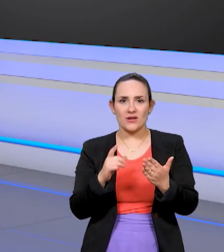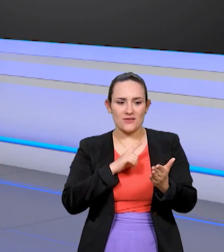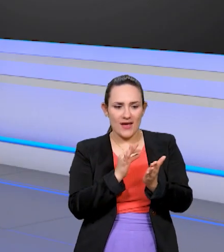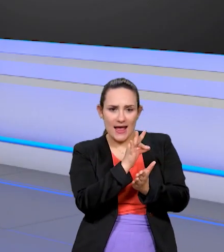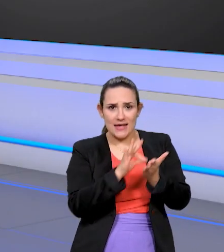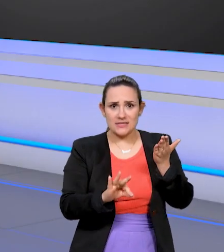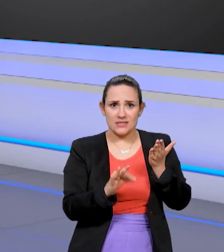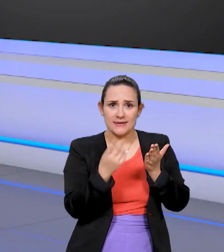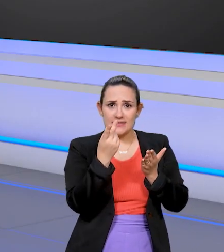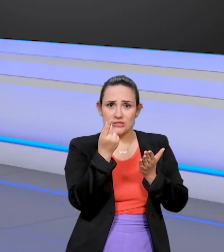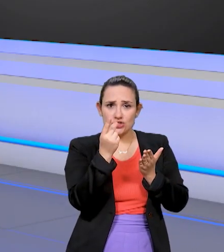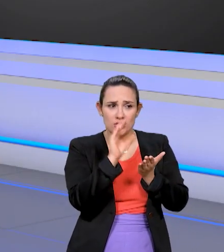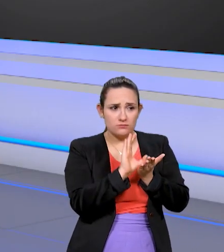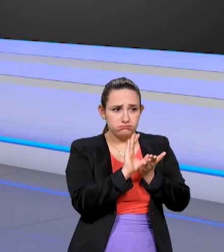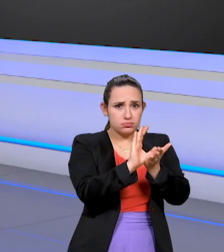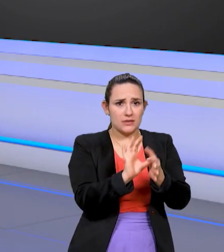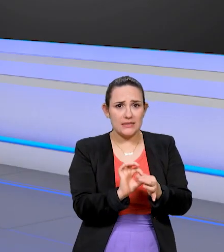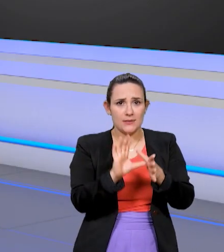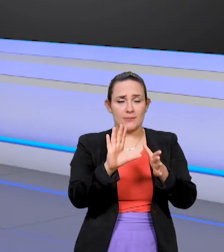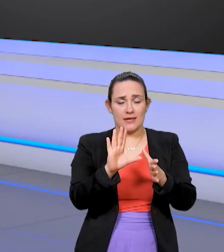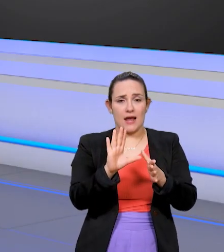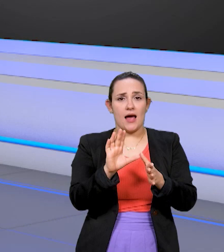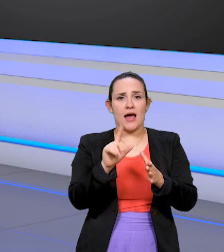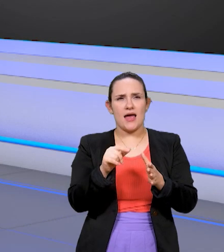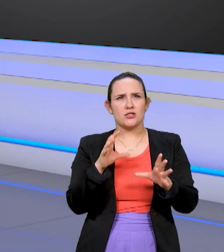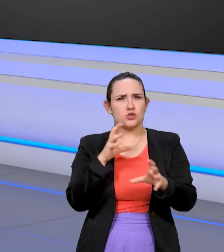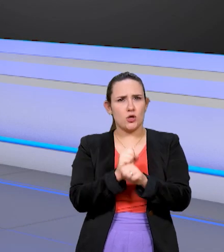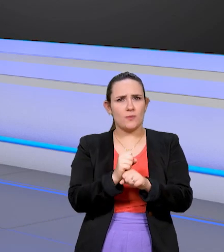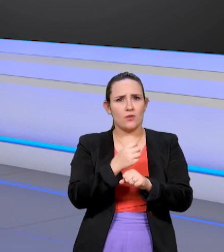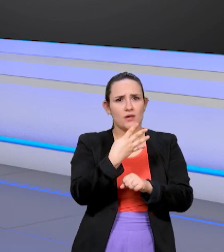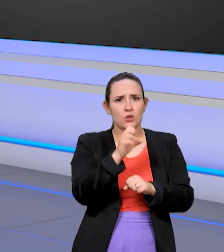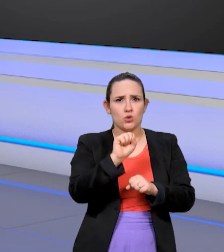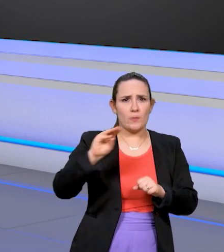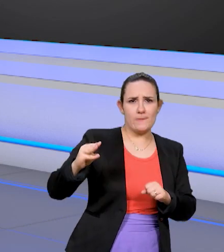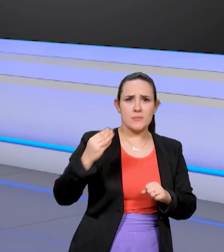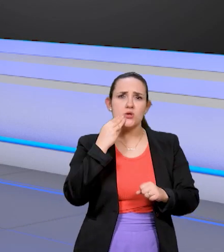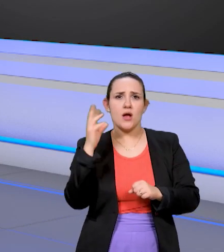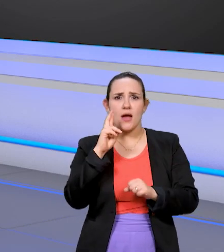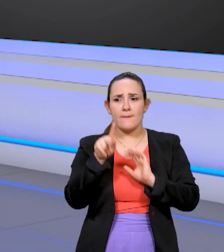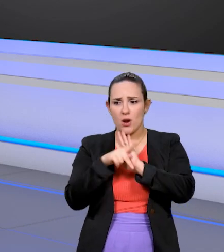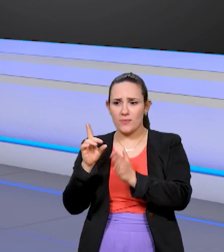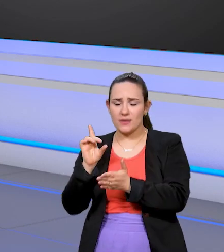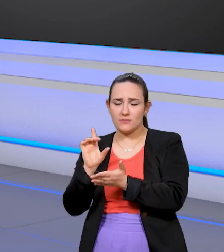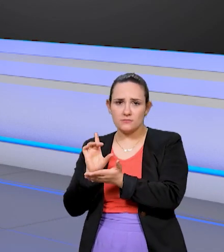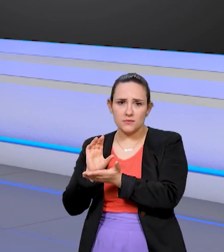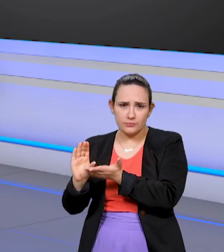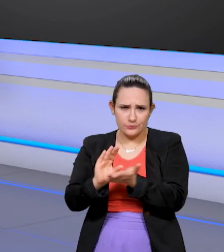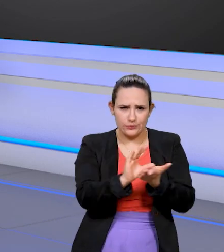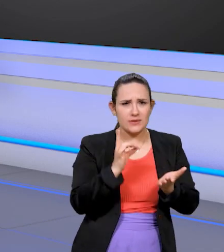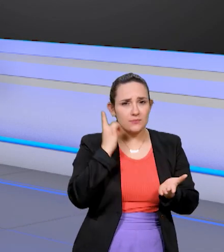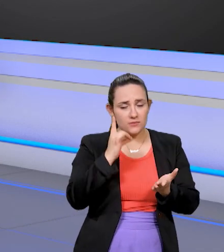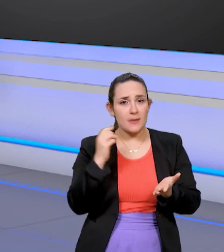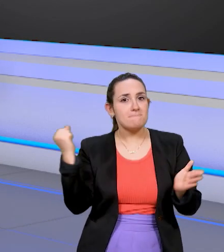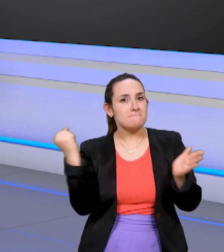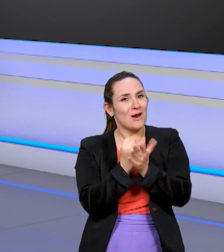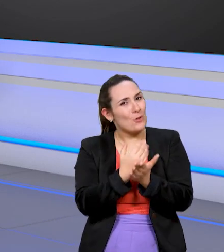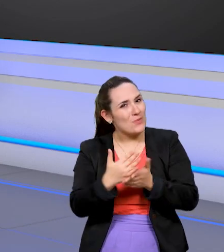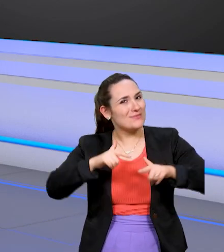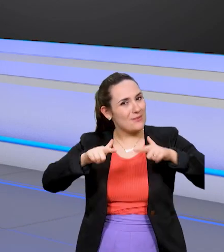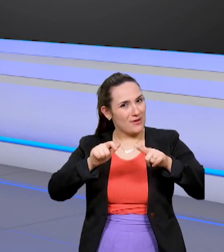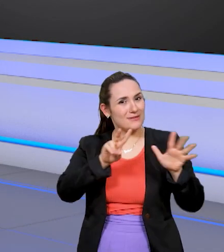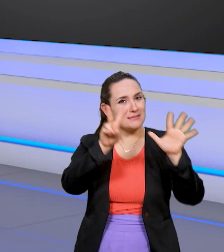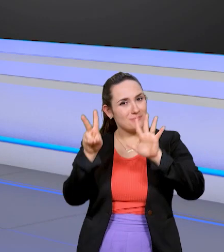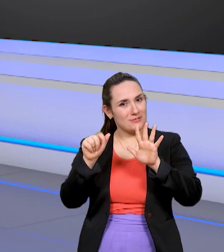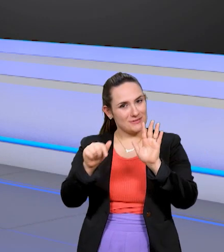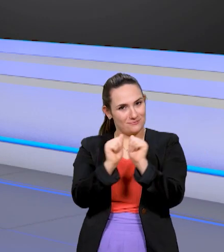Assinatura de liberação de emendas parlamentares no valor total de R$ 48 milhões marca as atividades da